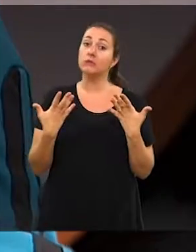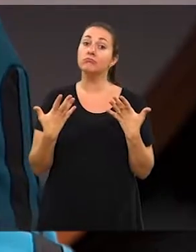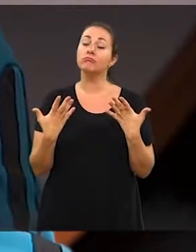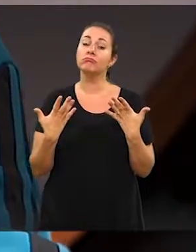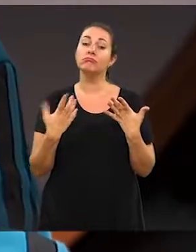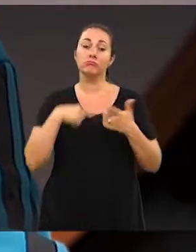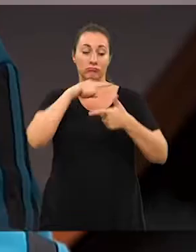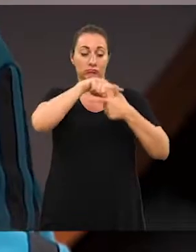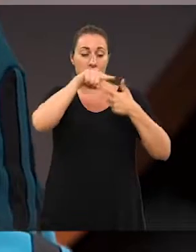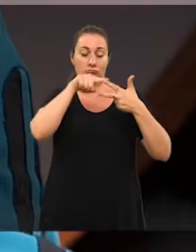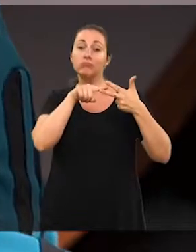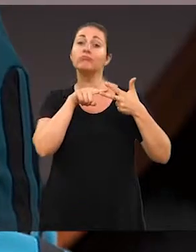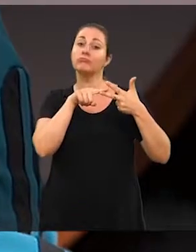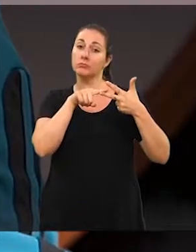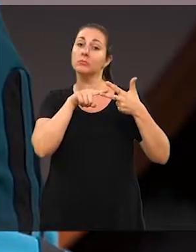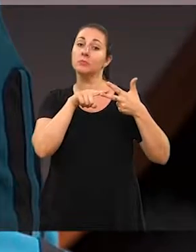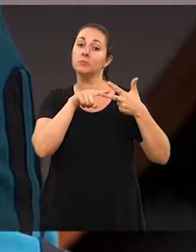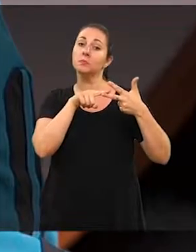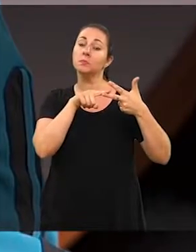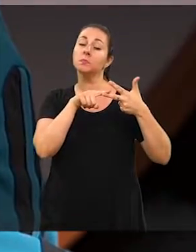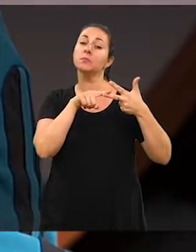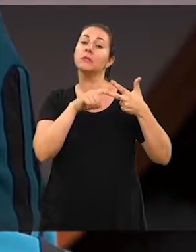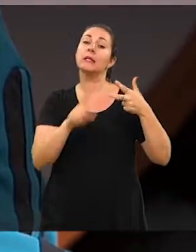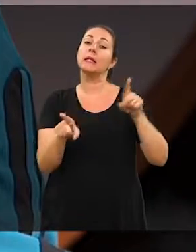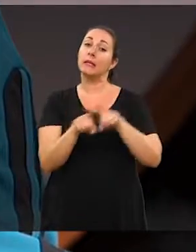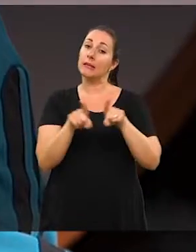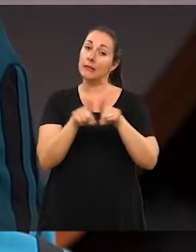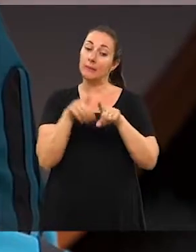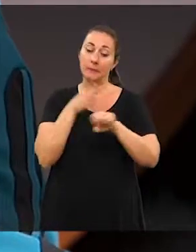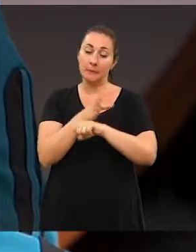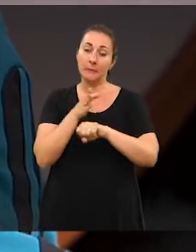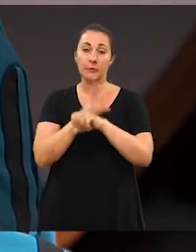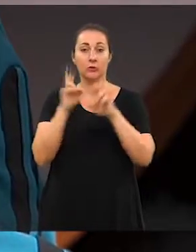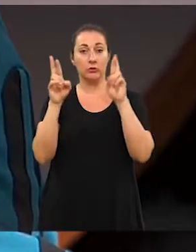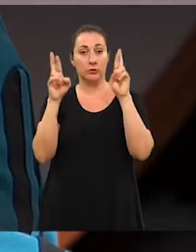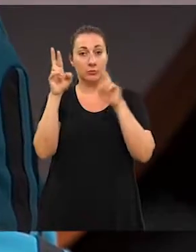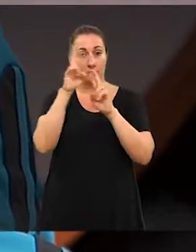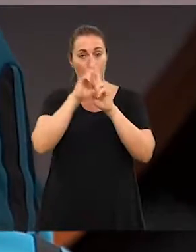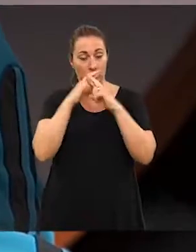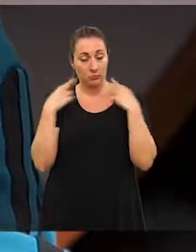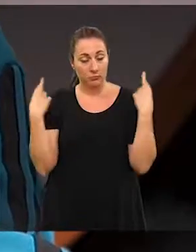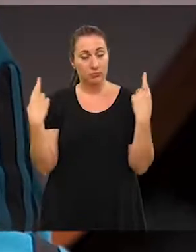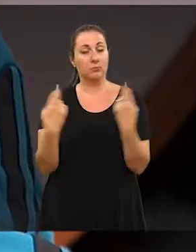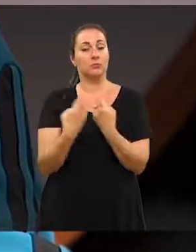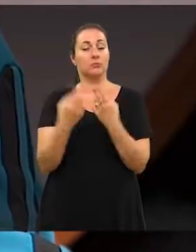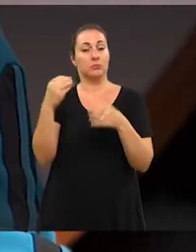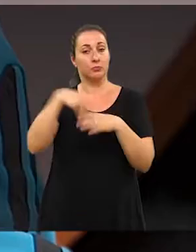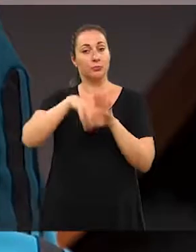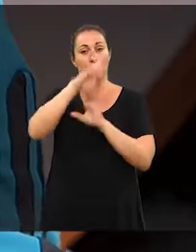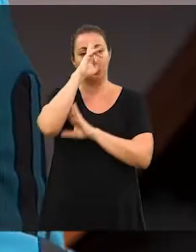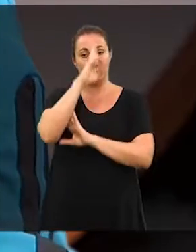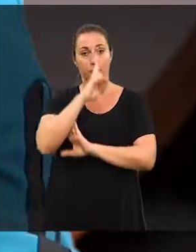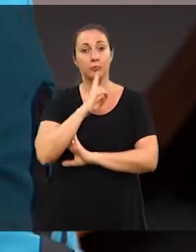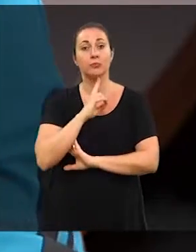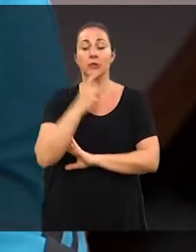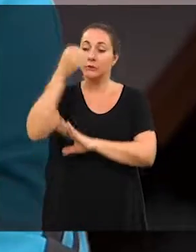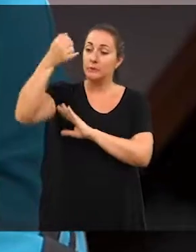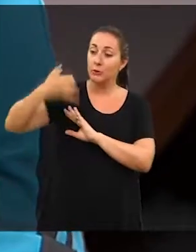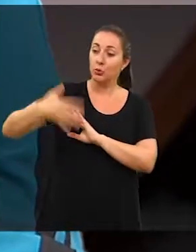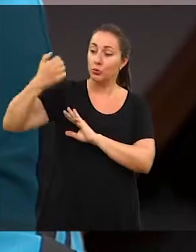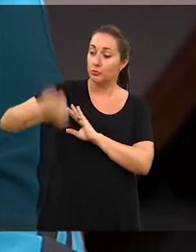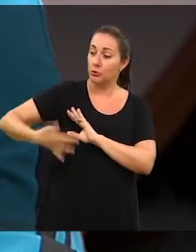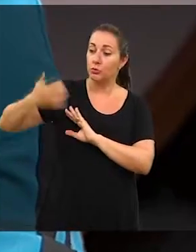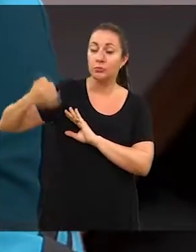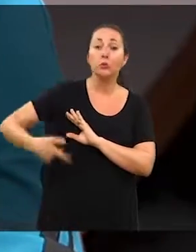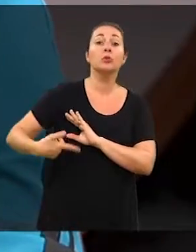os nossos parceiros, né, o Sicredi, a Aurora e a RBS e nós também, então cada um falou da